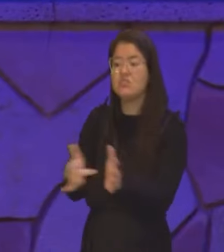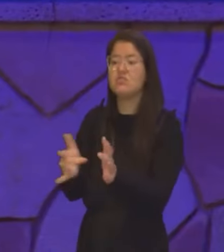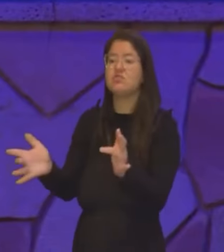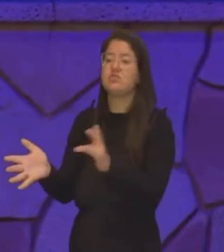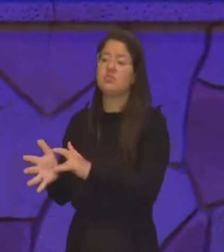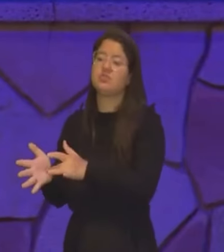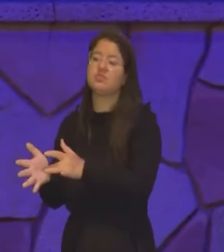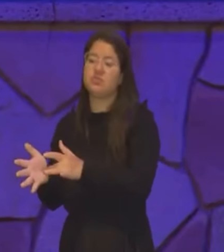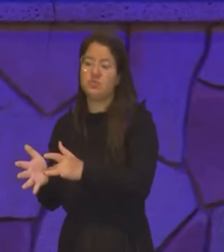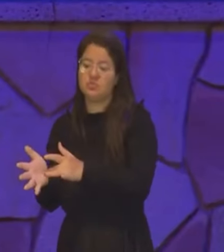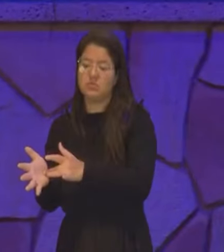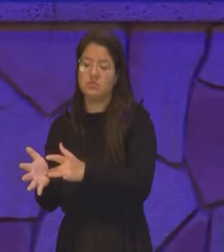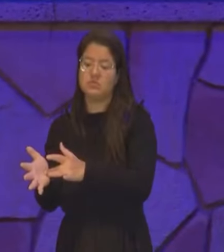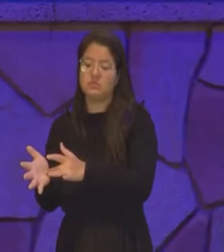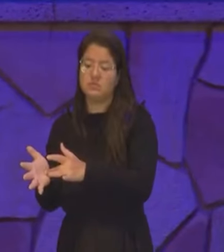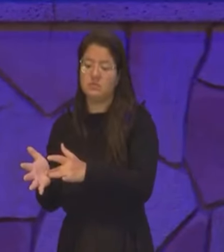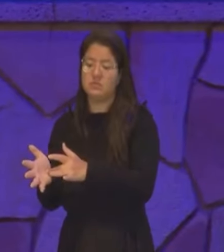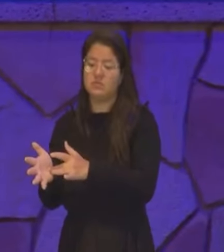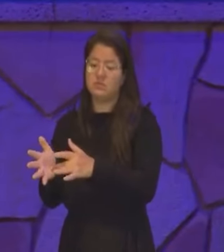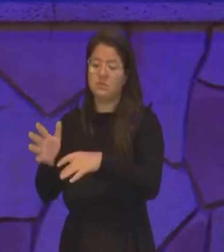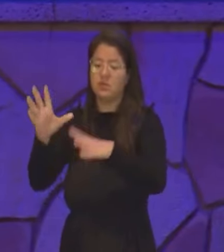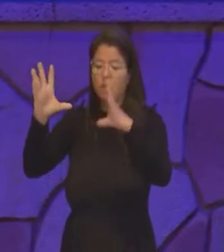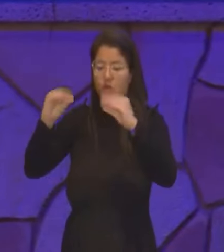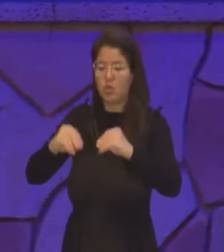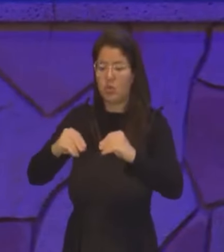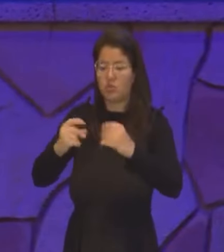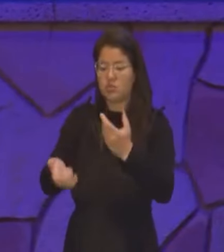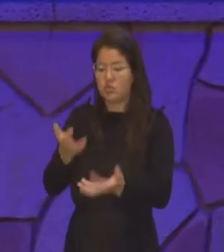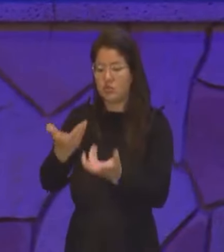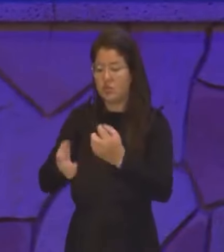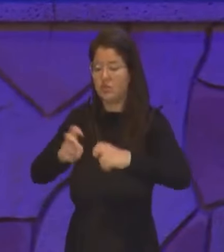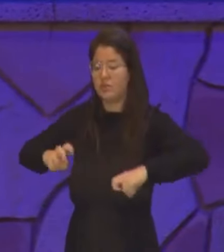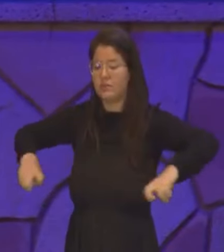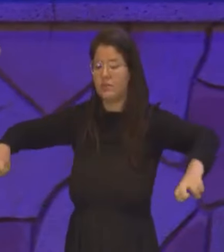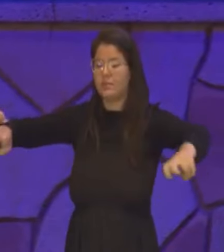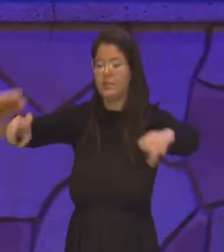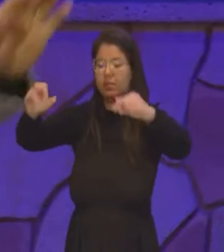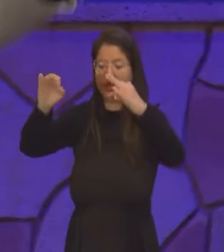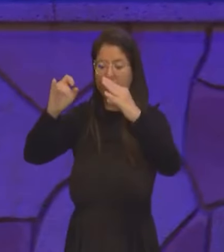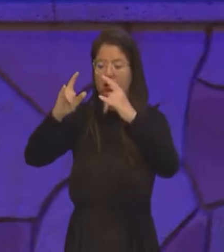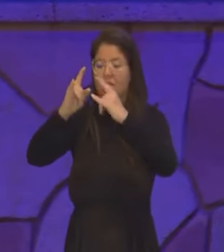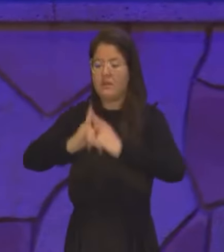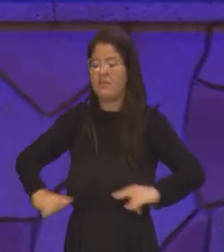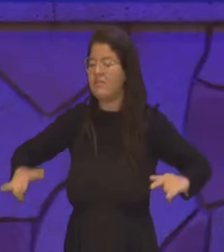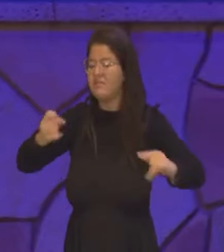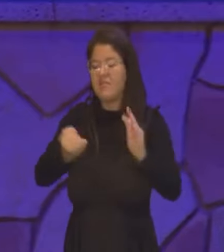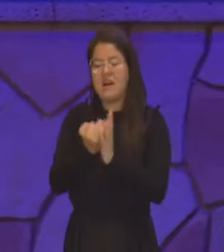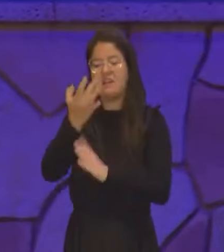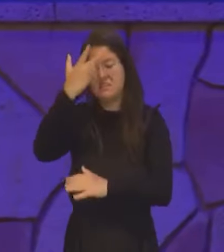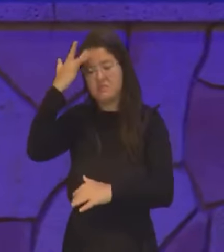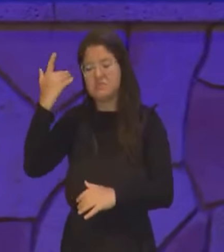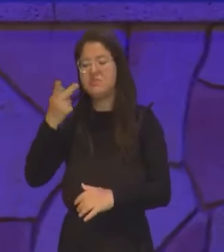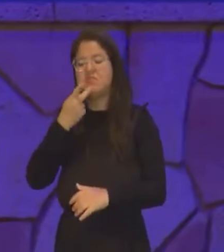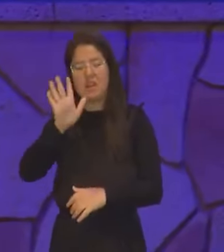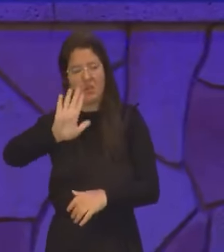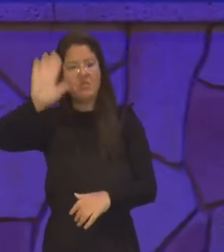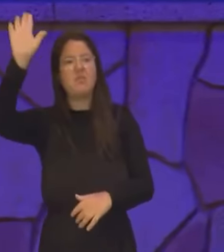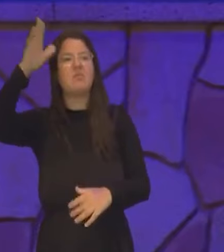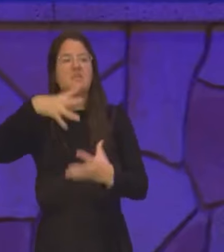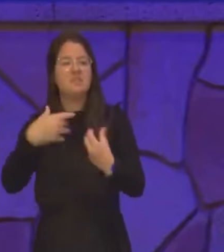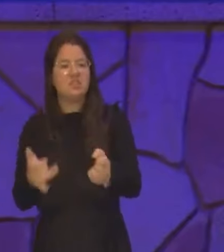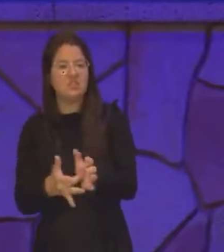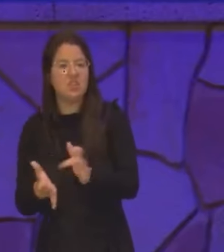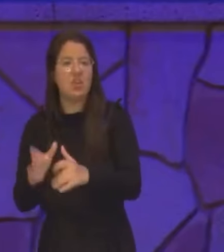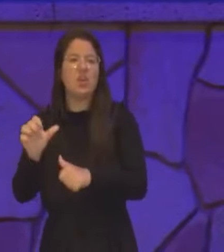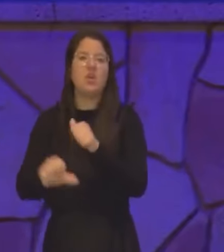se renderem aos pés de Jesus numa noite da fogueira em um acampamento. E muitas pessoas diriam: pastor, eu aceitei a Cristo, eu